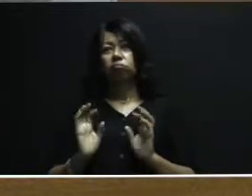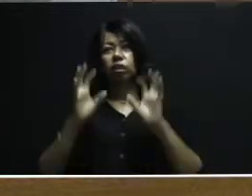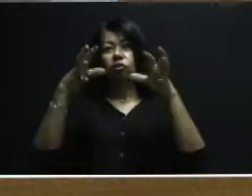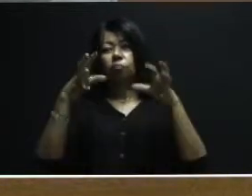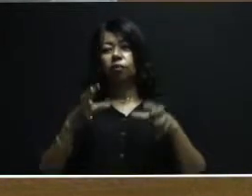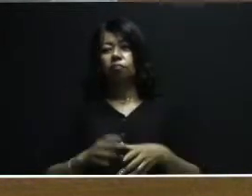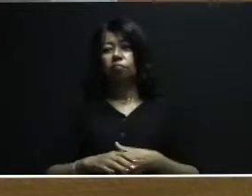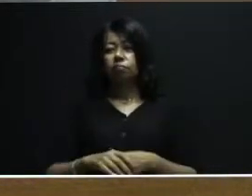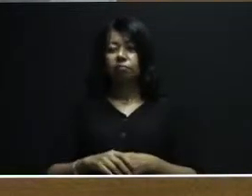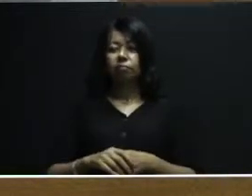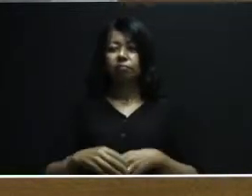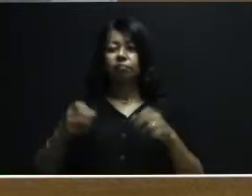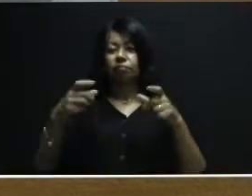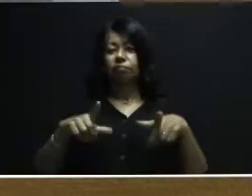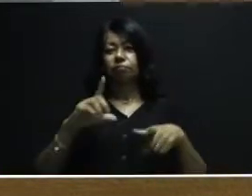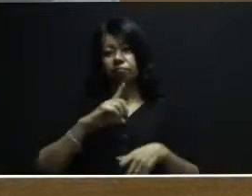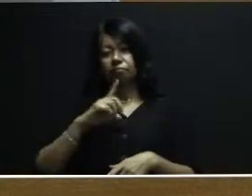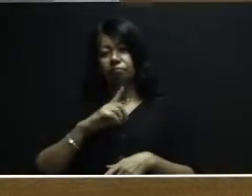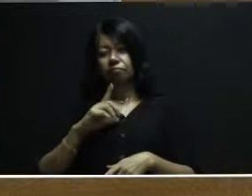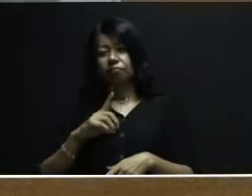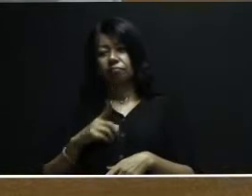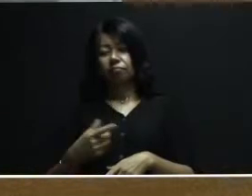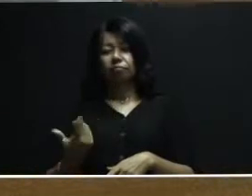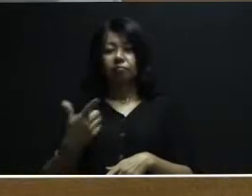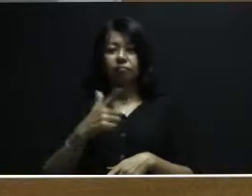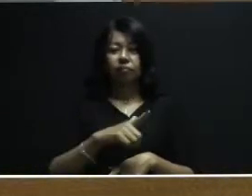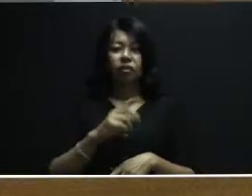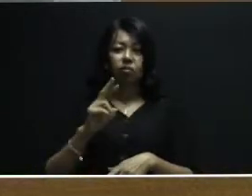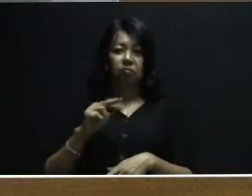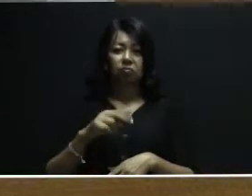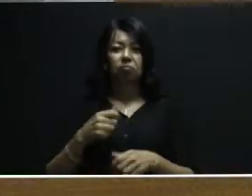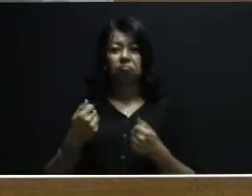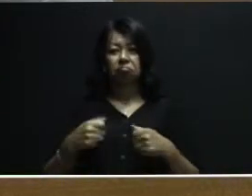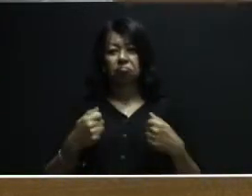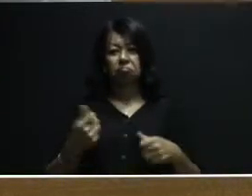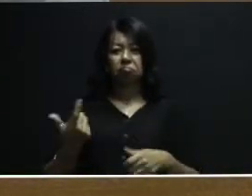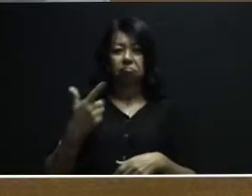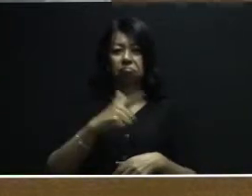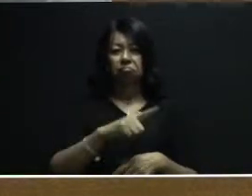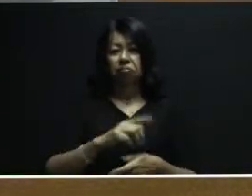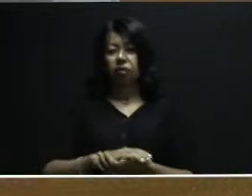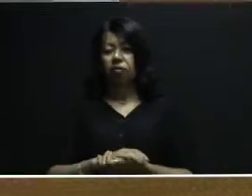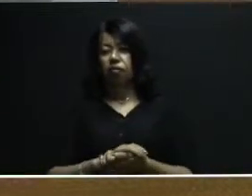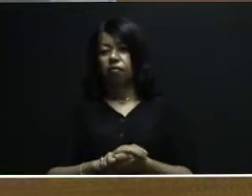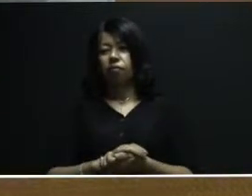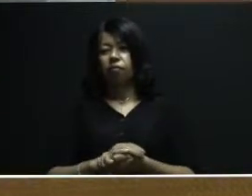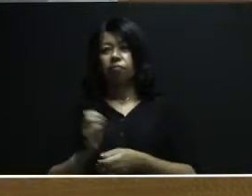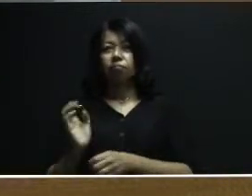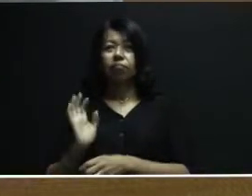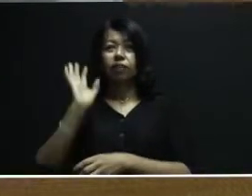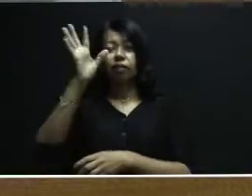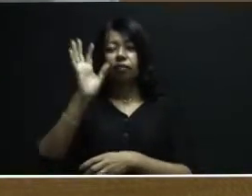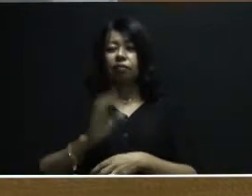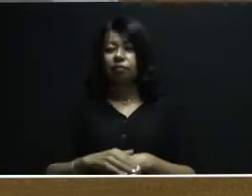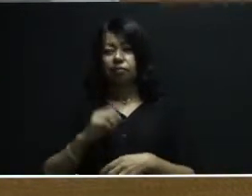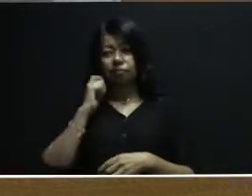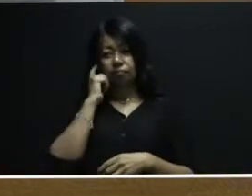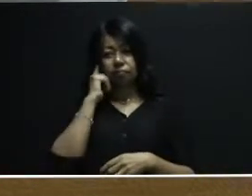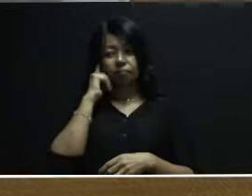handebol deveria estar e nunca deveria ter caído. Tive como incentivador o